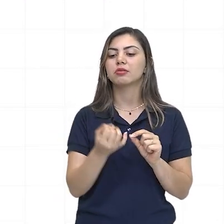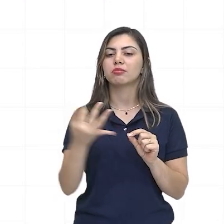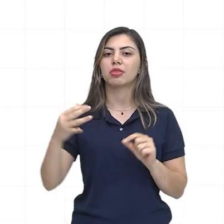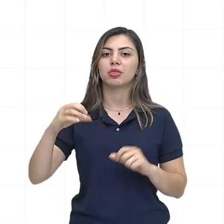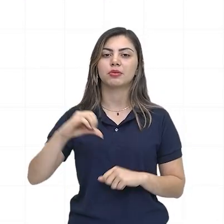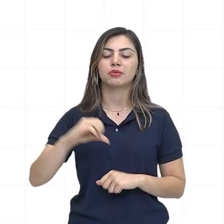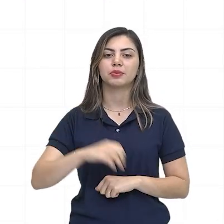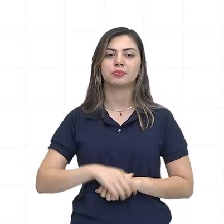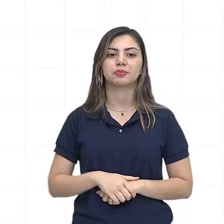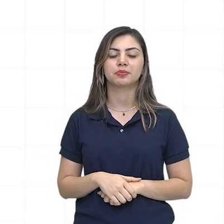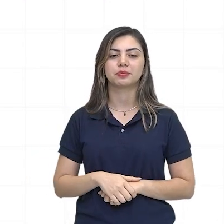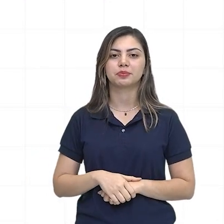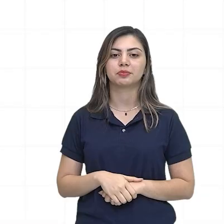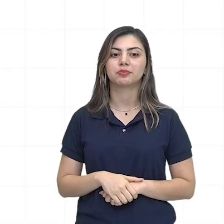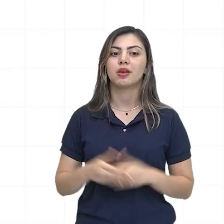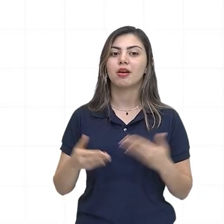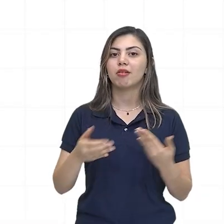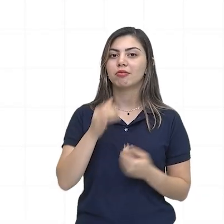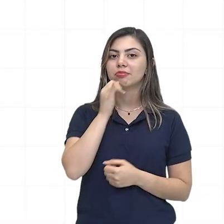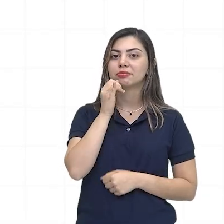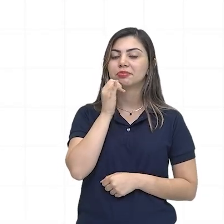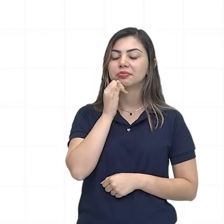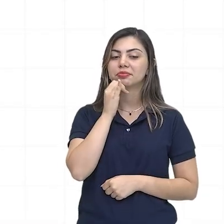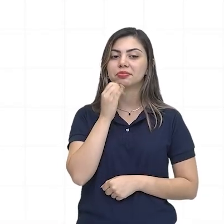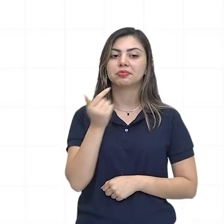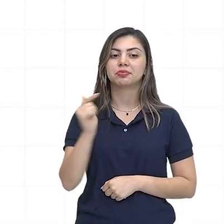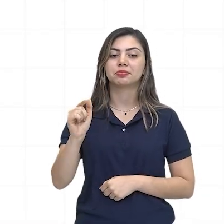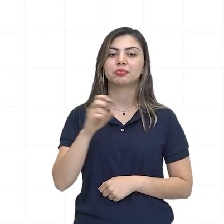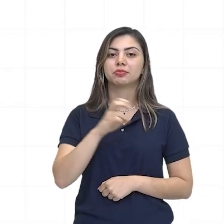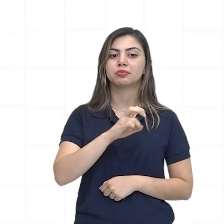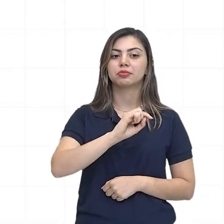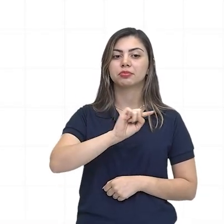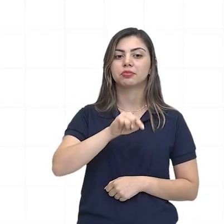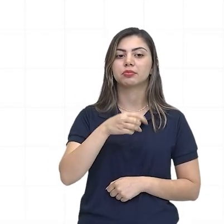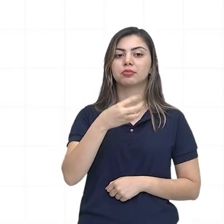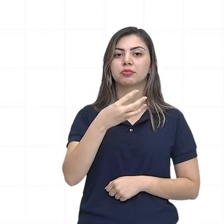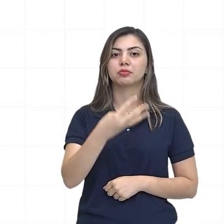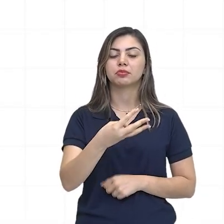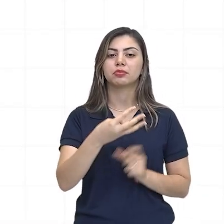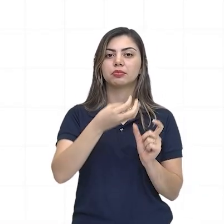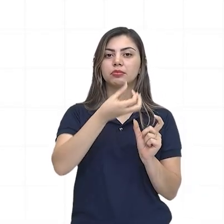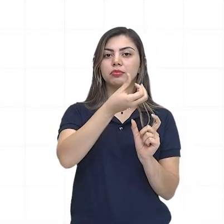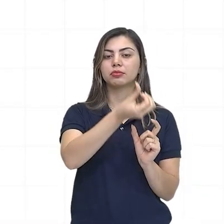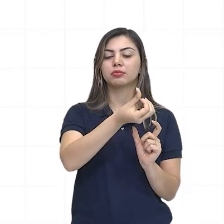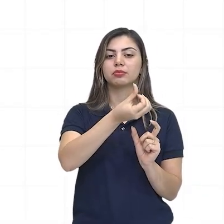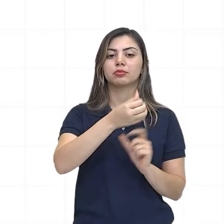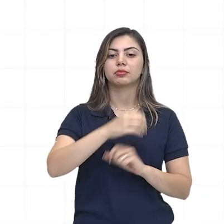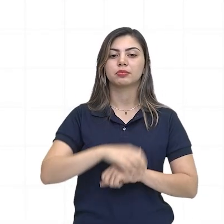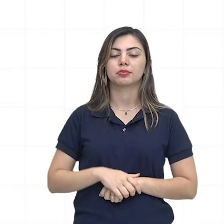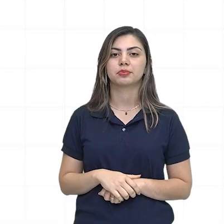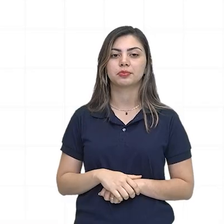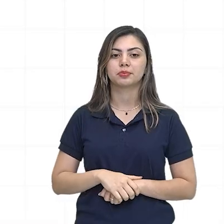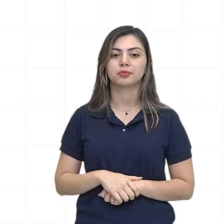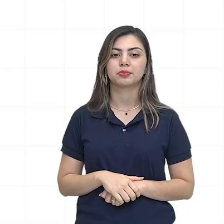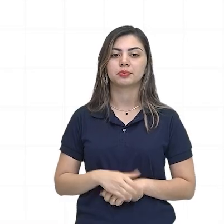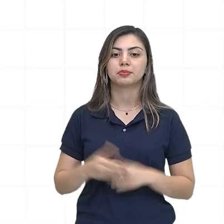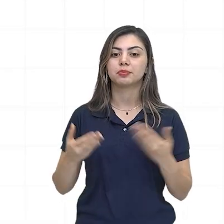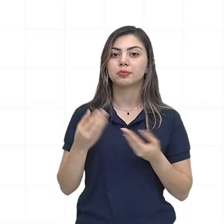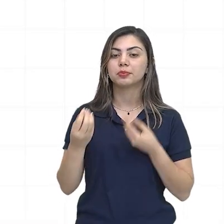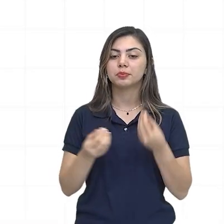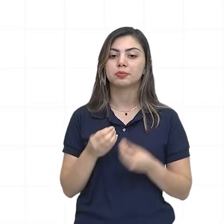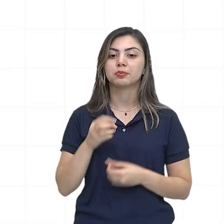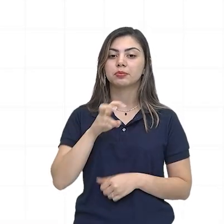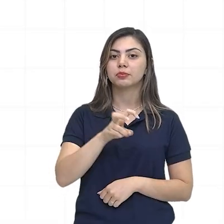decimais. Vamos praticar mais um exemplo. Nós temos agora 5,3 elevado a 6. Então, a gente aperta no